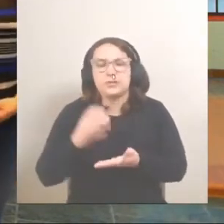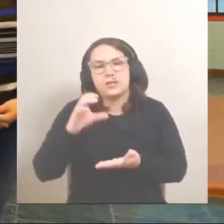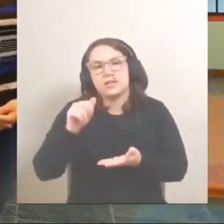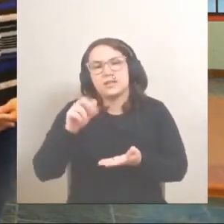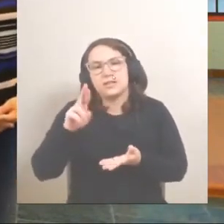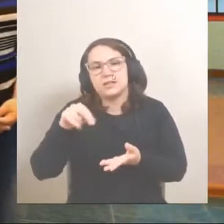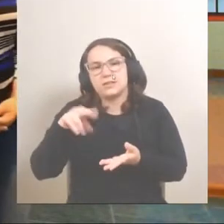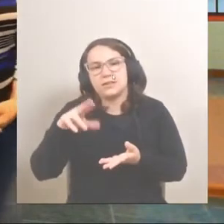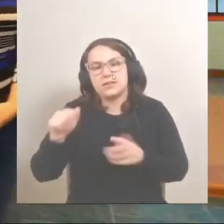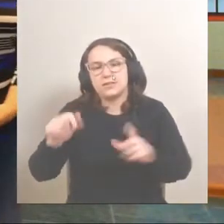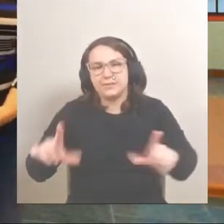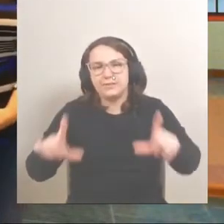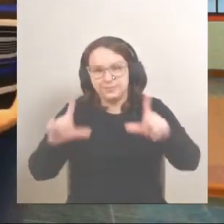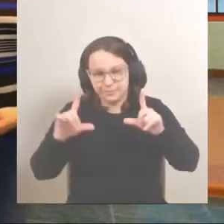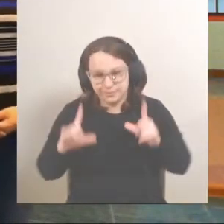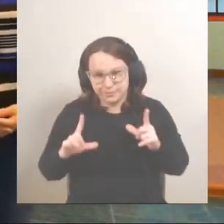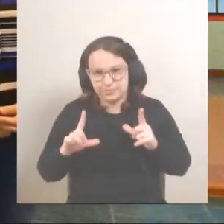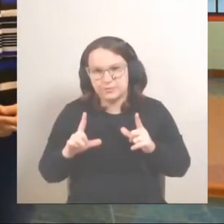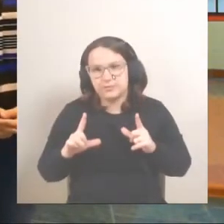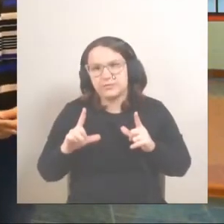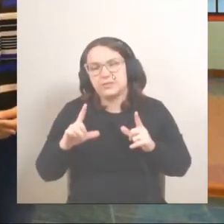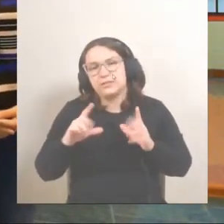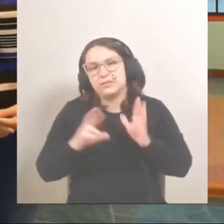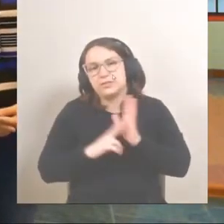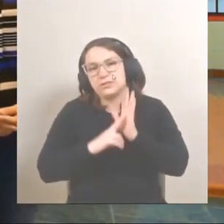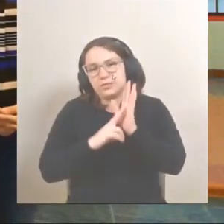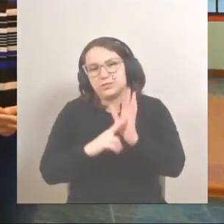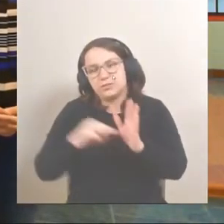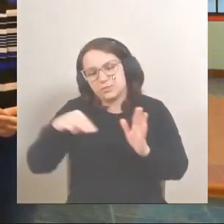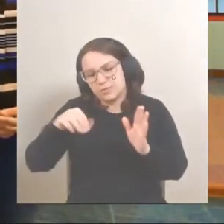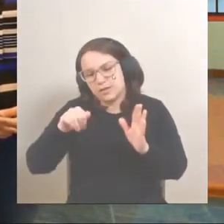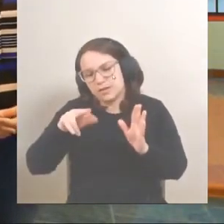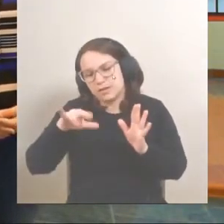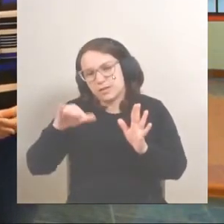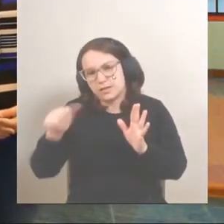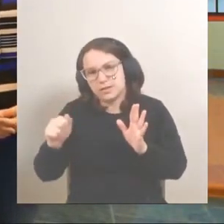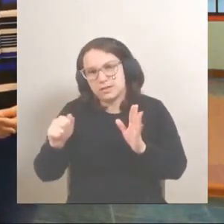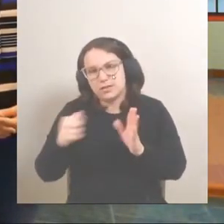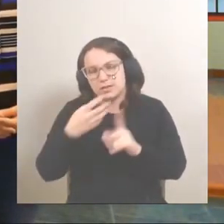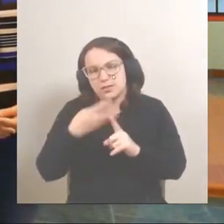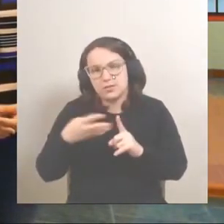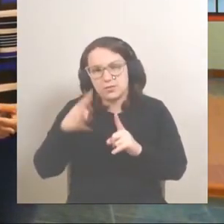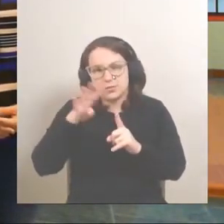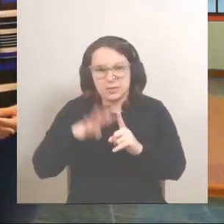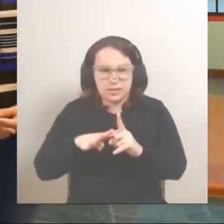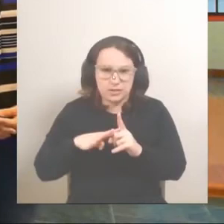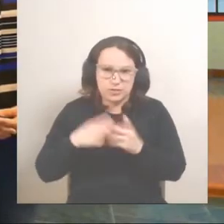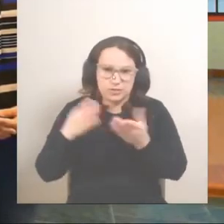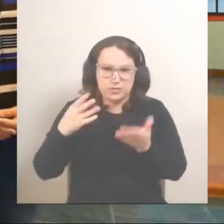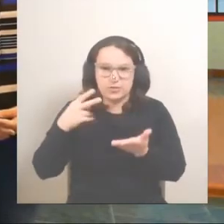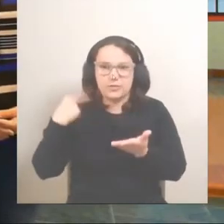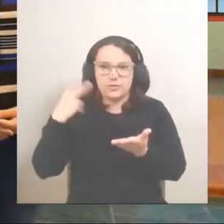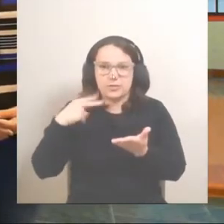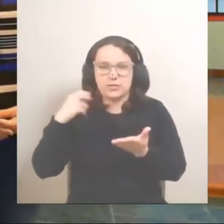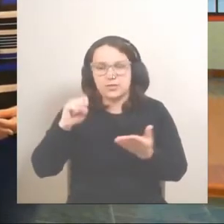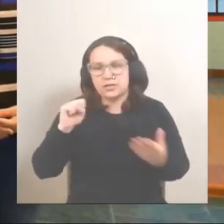Braga irá receber, em nome da coordenadora Márcia Janota, a homenagem da vereadora Sandra